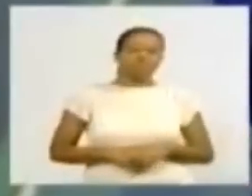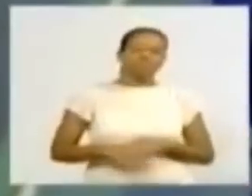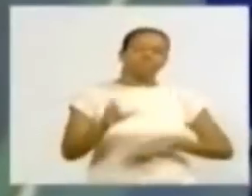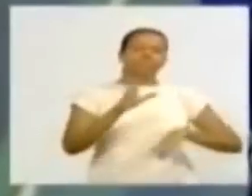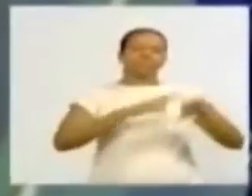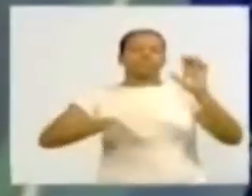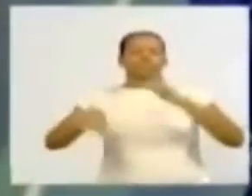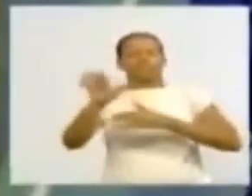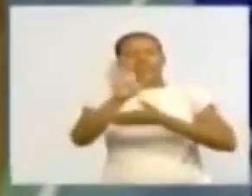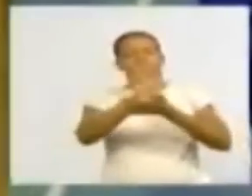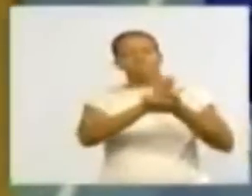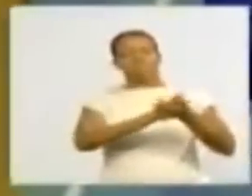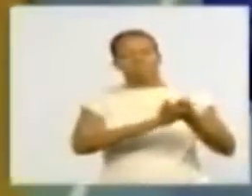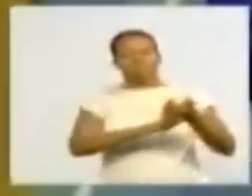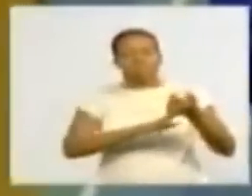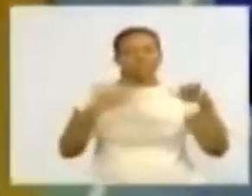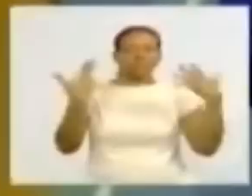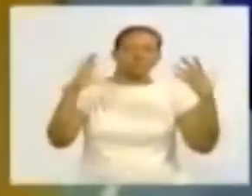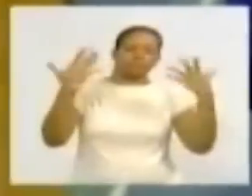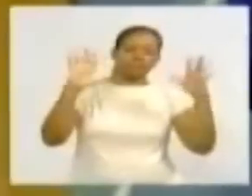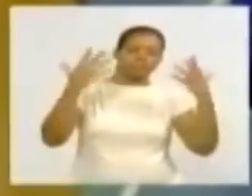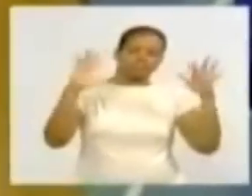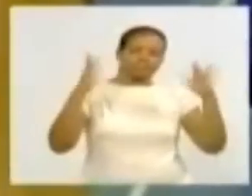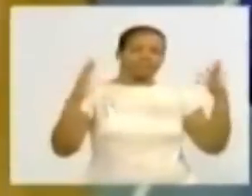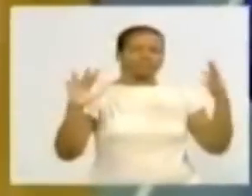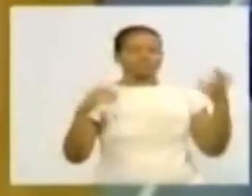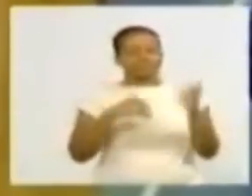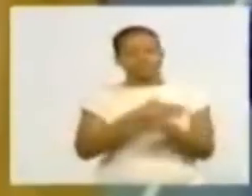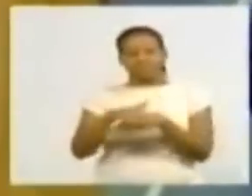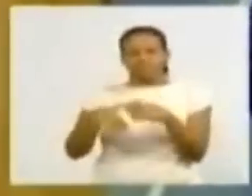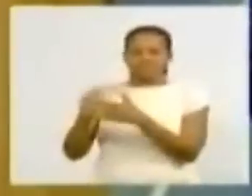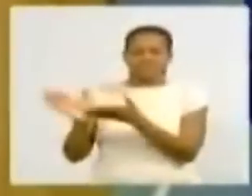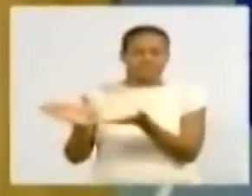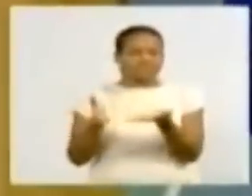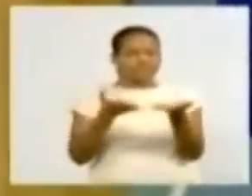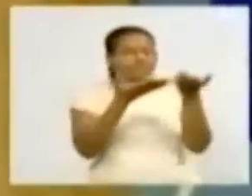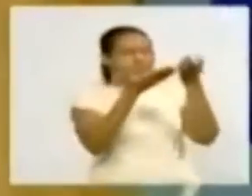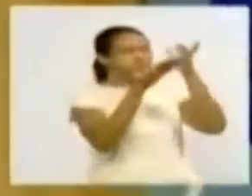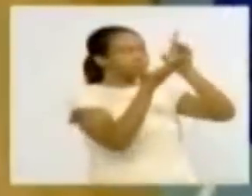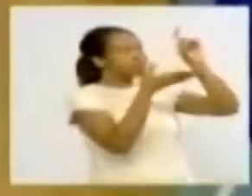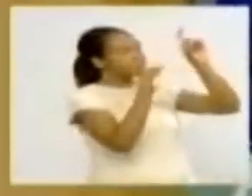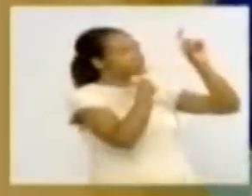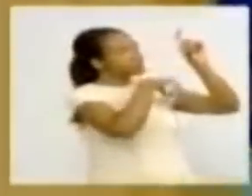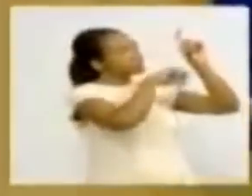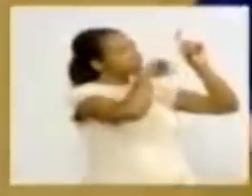Tudo é do Pai, toda honra e toda